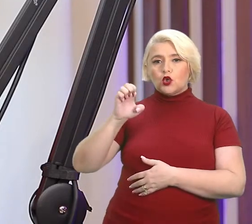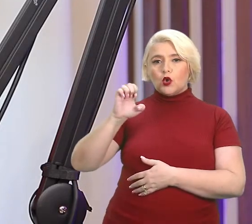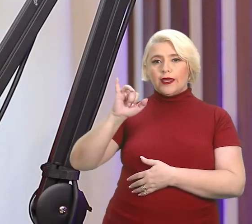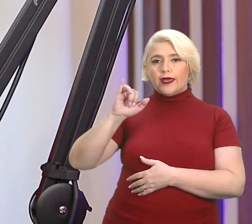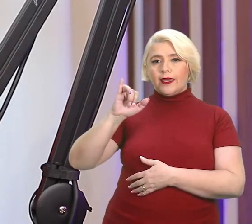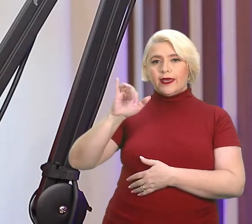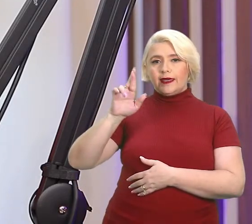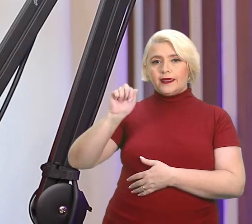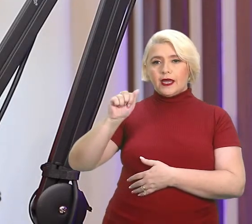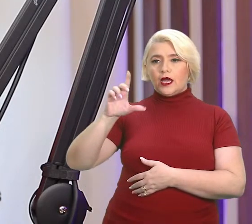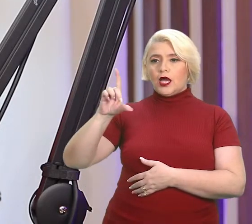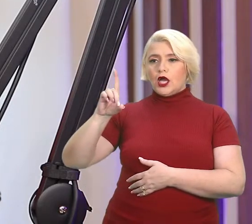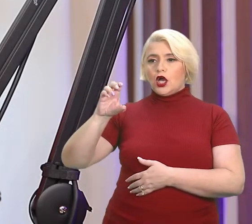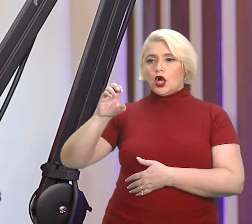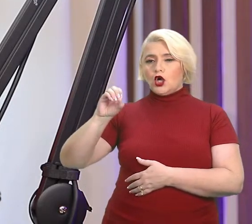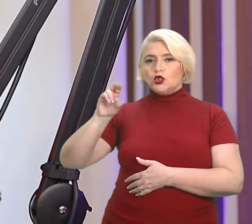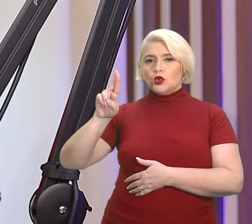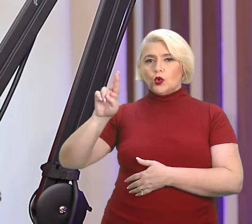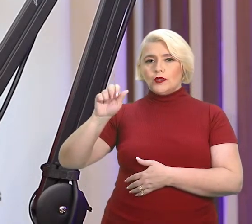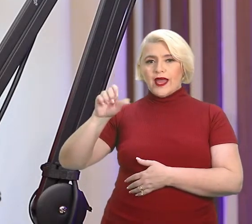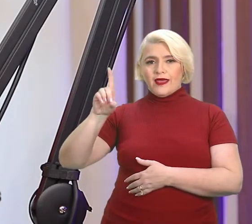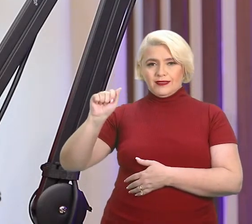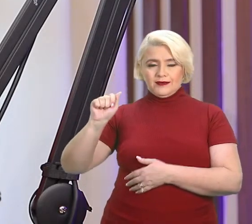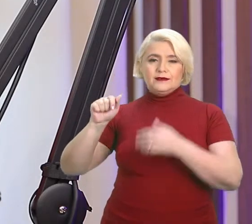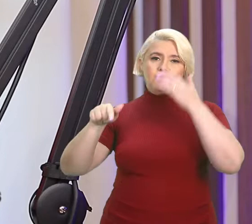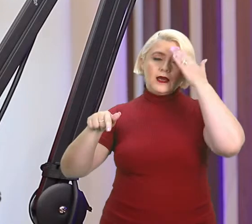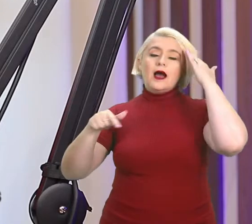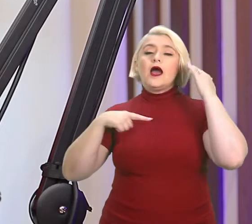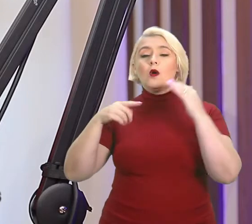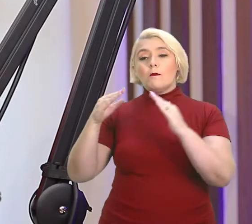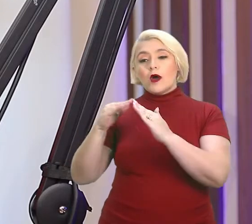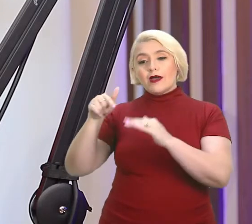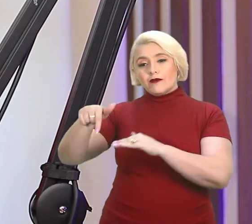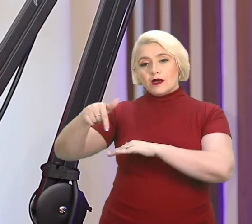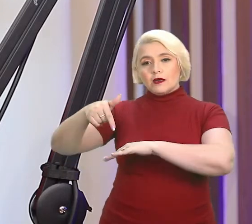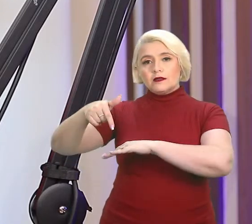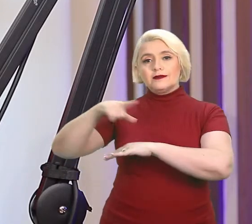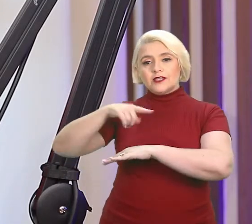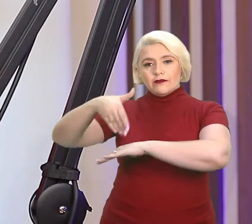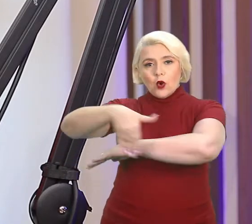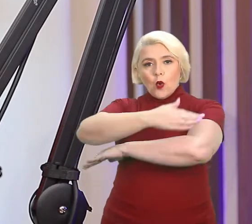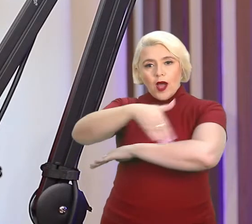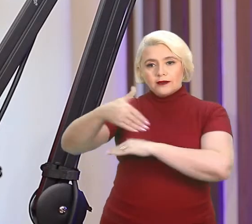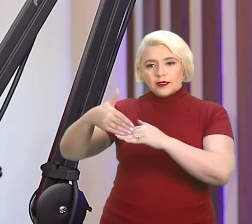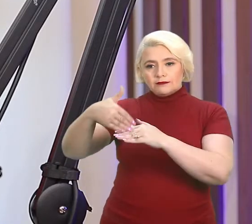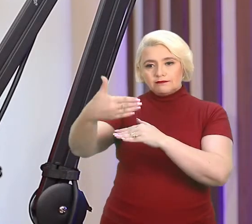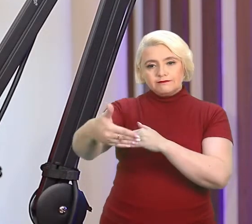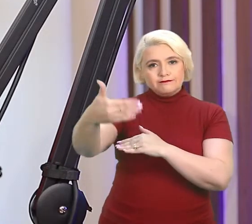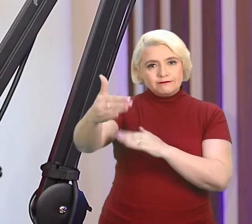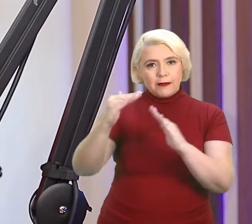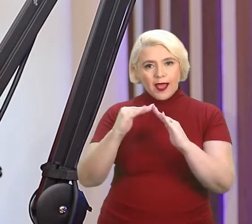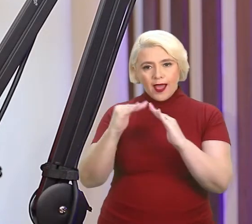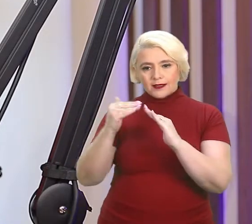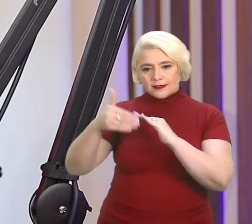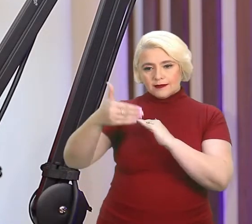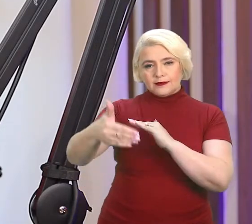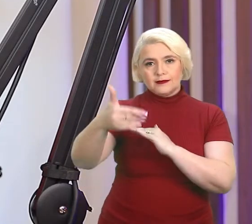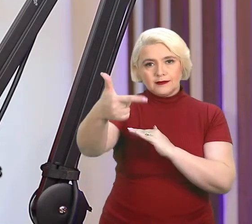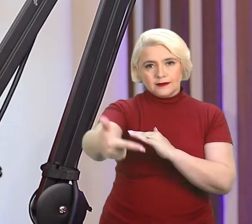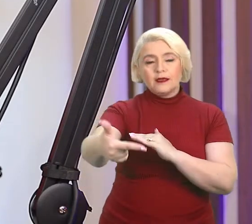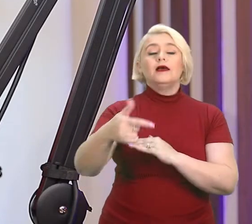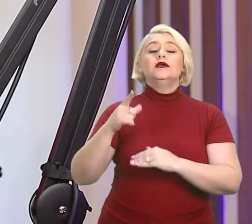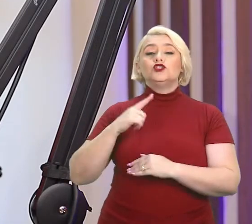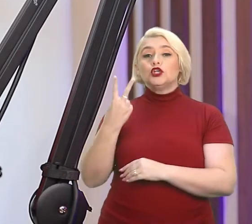lá, na quadra de baixo, tinha 2 surdas. E aí eu comecei a conversar com